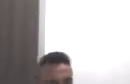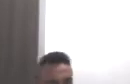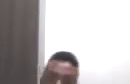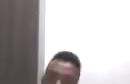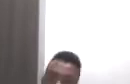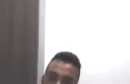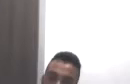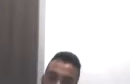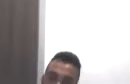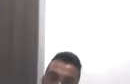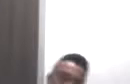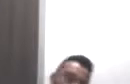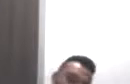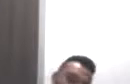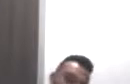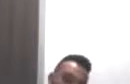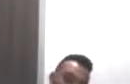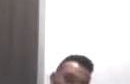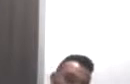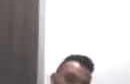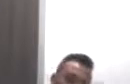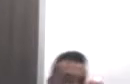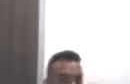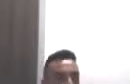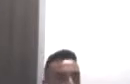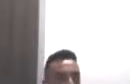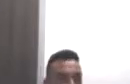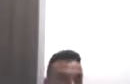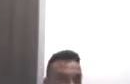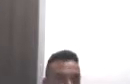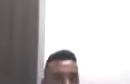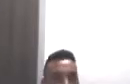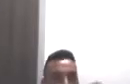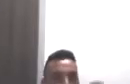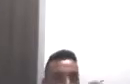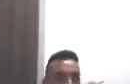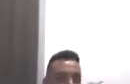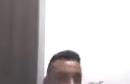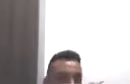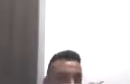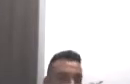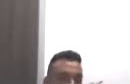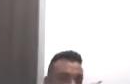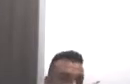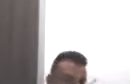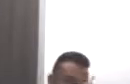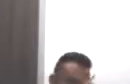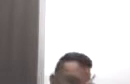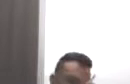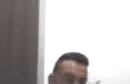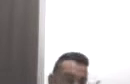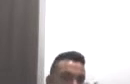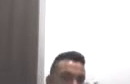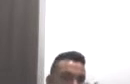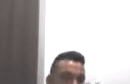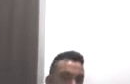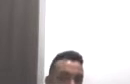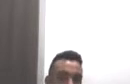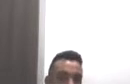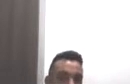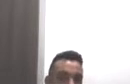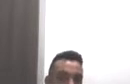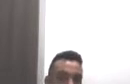o fosfato. Então, a gente vê aqui a disposição, né, as diferenças na composição desses